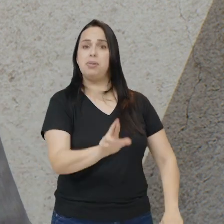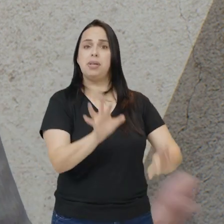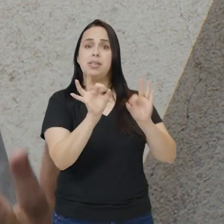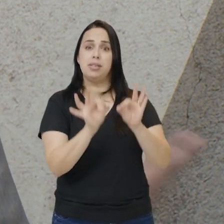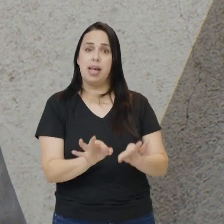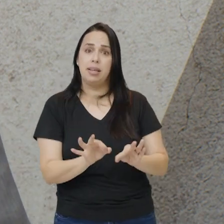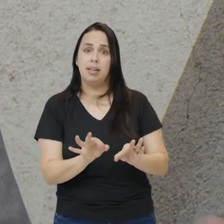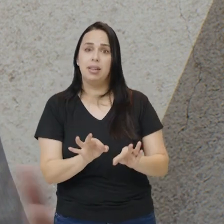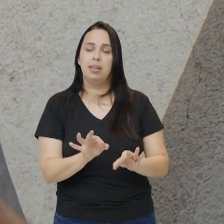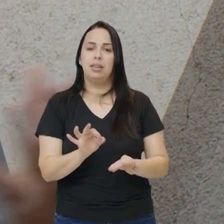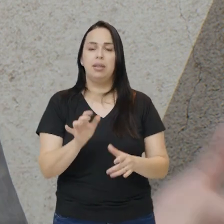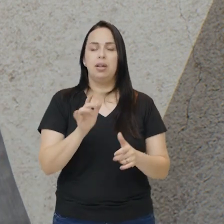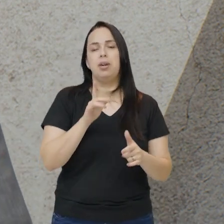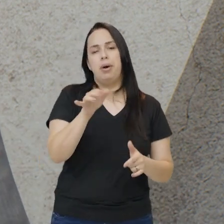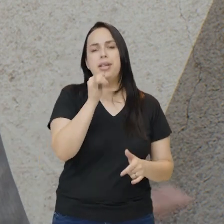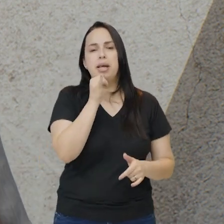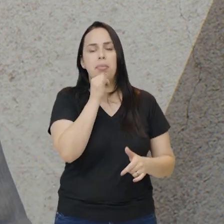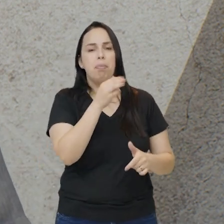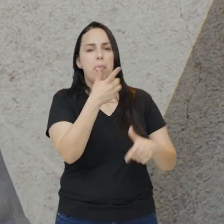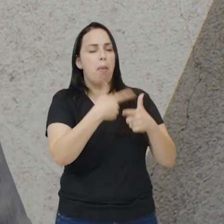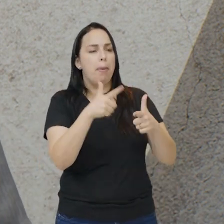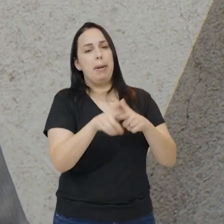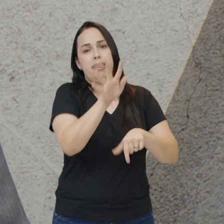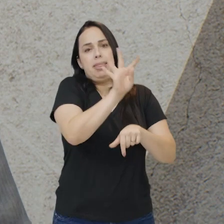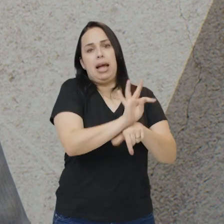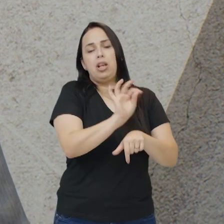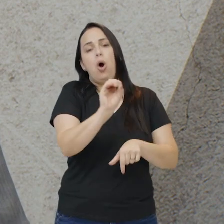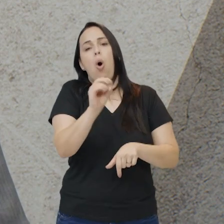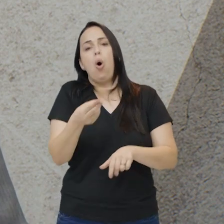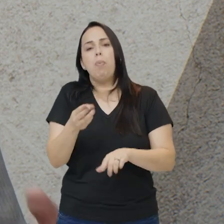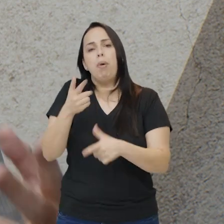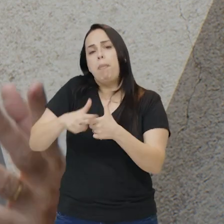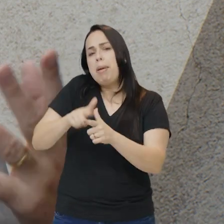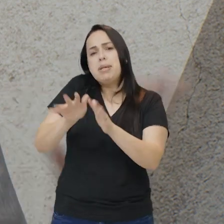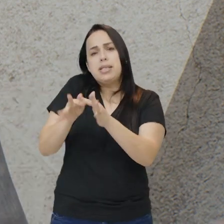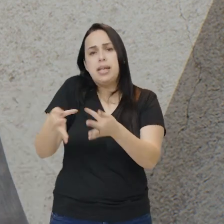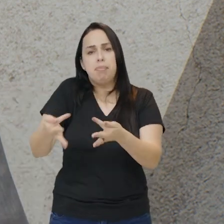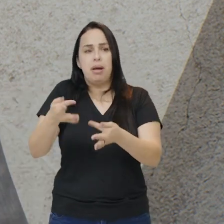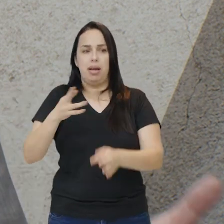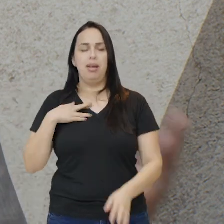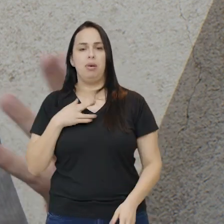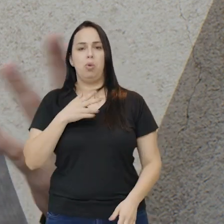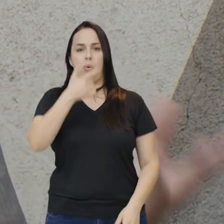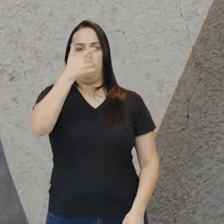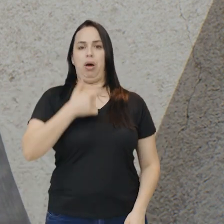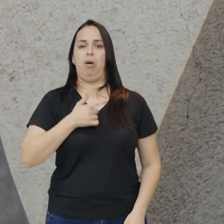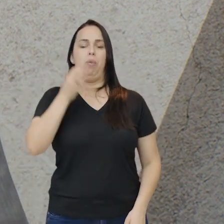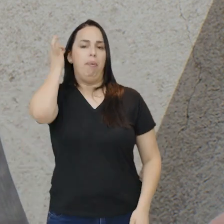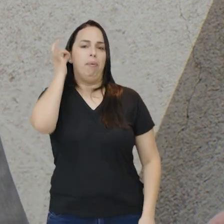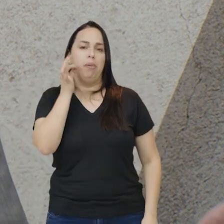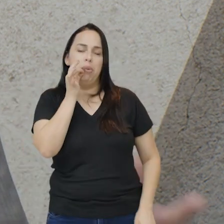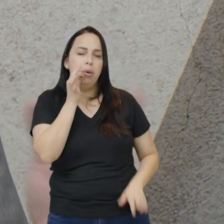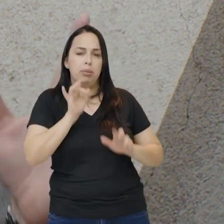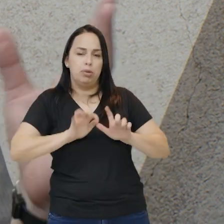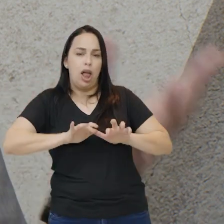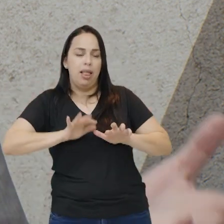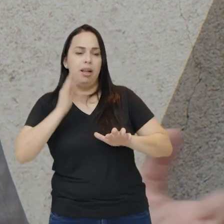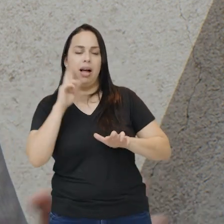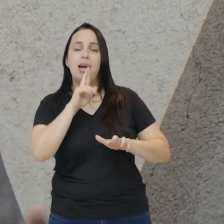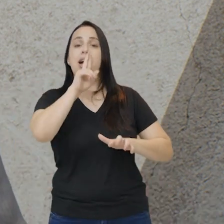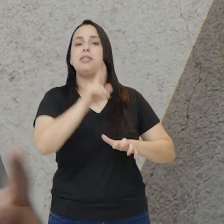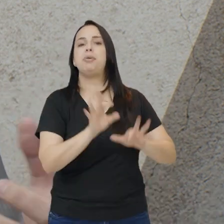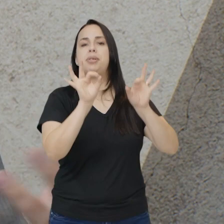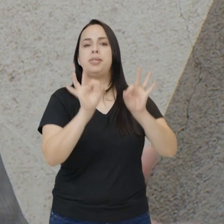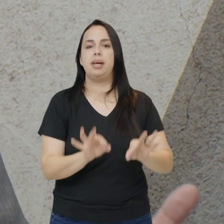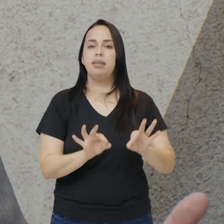qual for a solução, uma solução mais técnica ou uma solução mais simples, né? Então, já falamos aqui de habilidade de conversação, habilidade